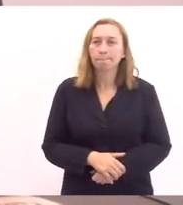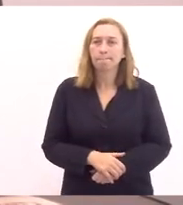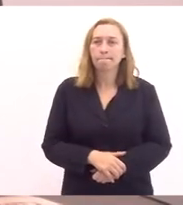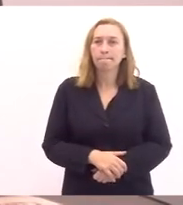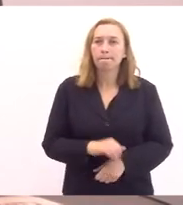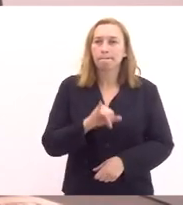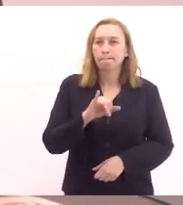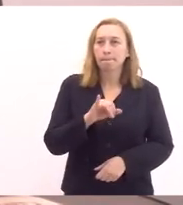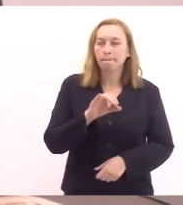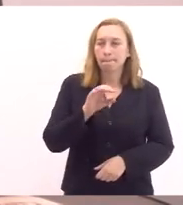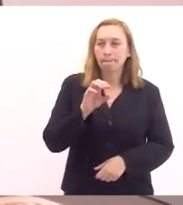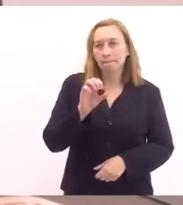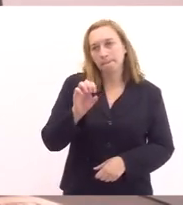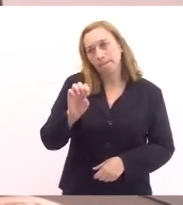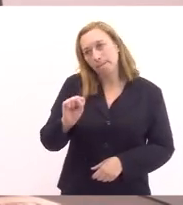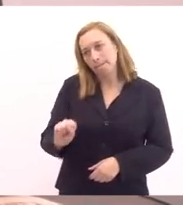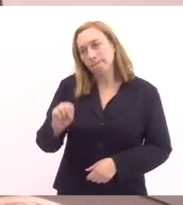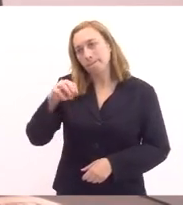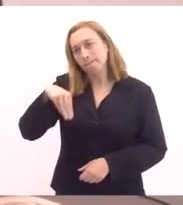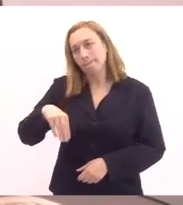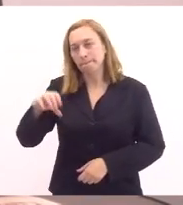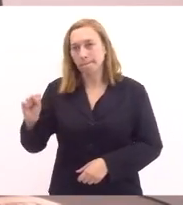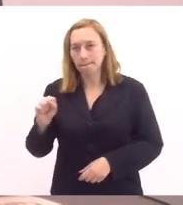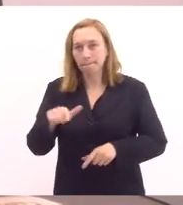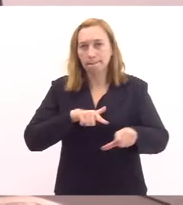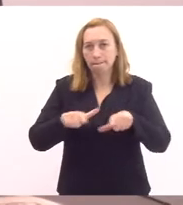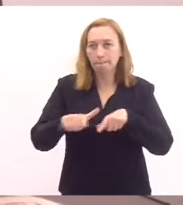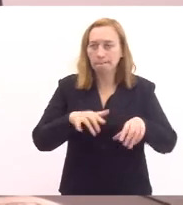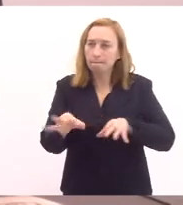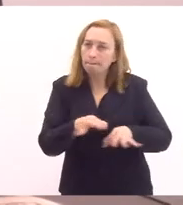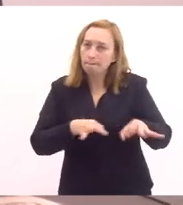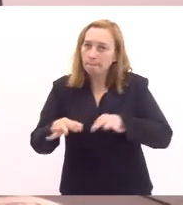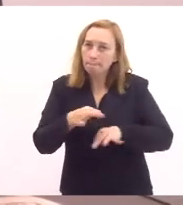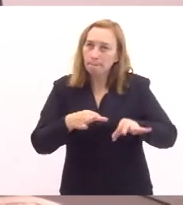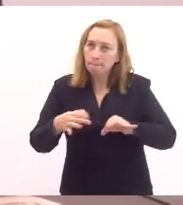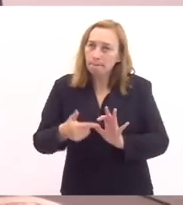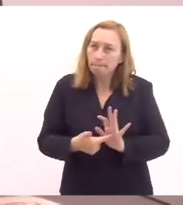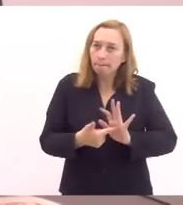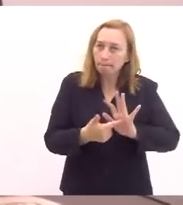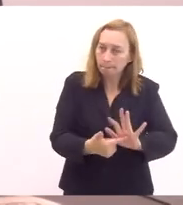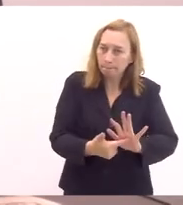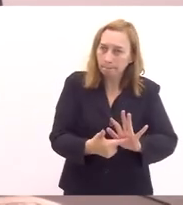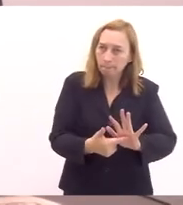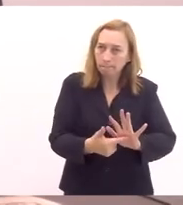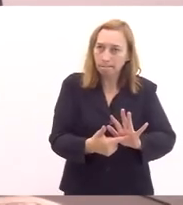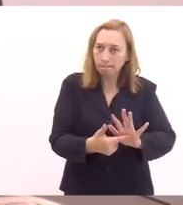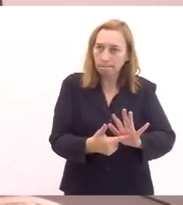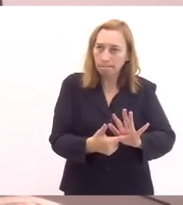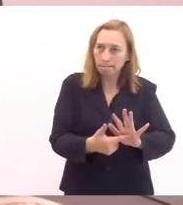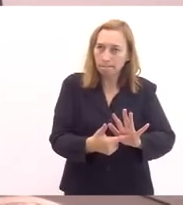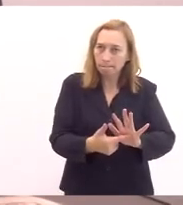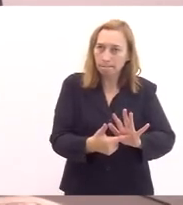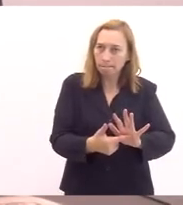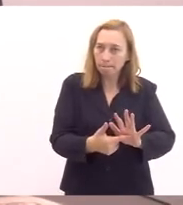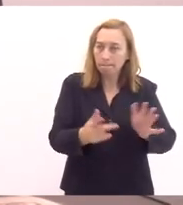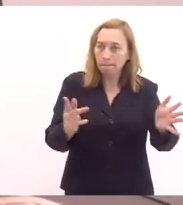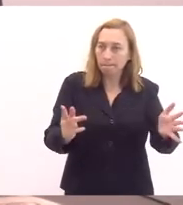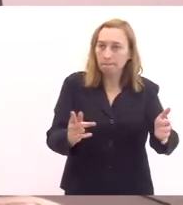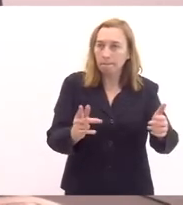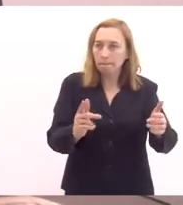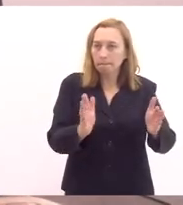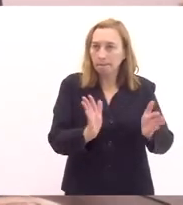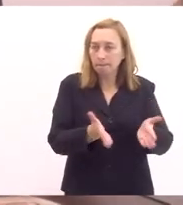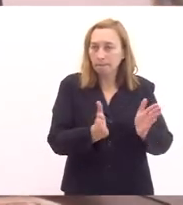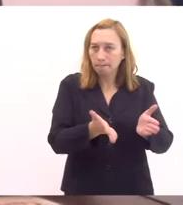SMS Ela Tem trabalhado num plano ela ela identificou os gargalos que ela tem atualmente